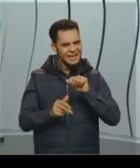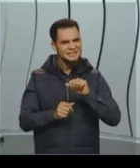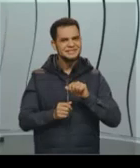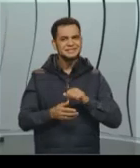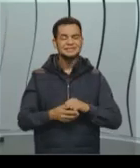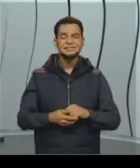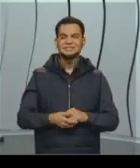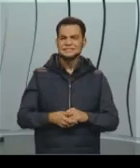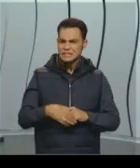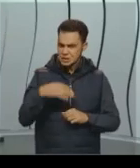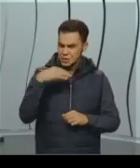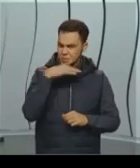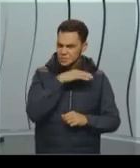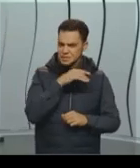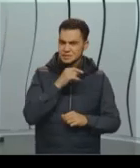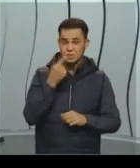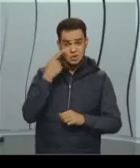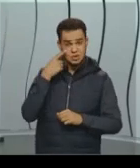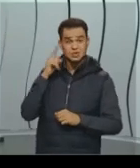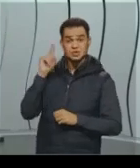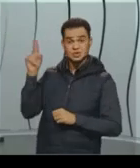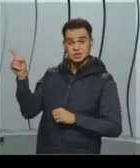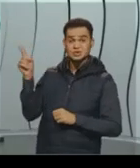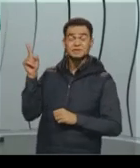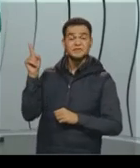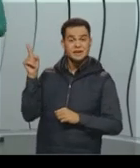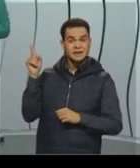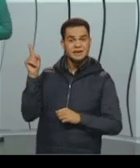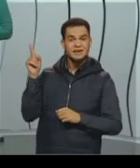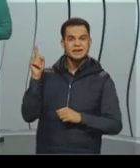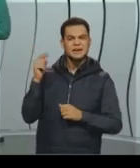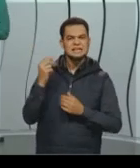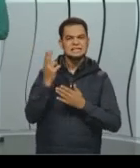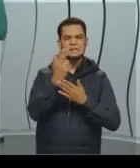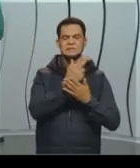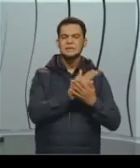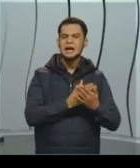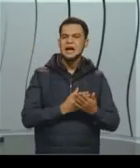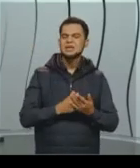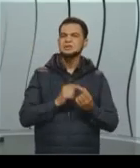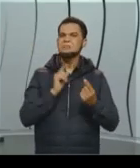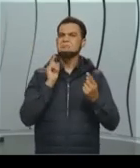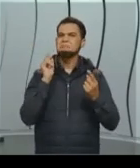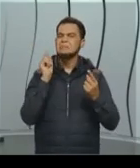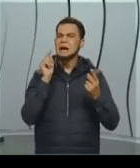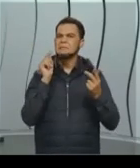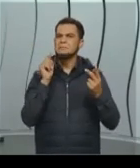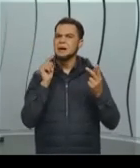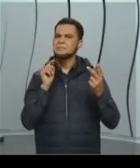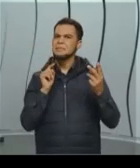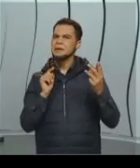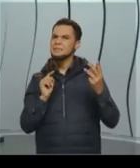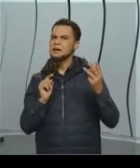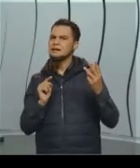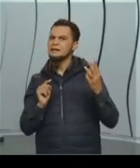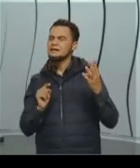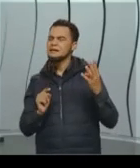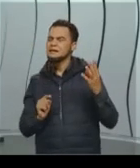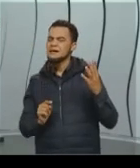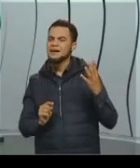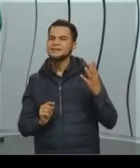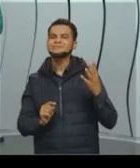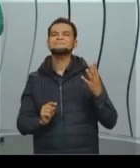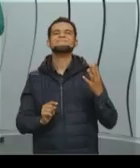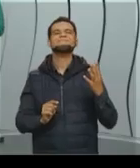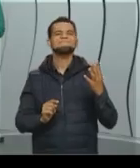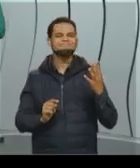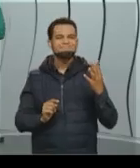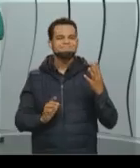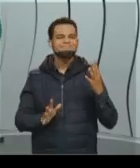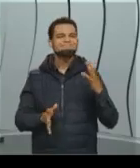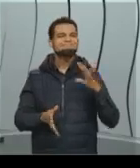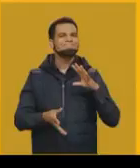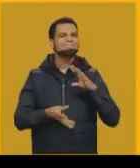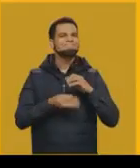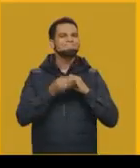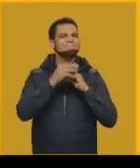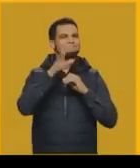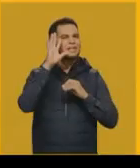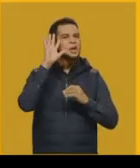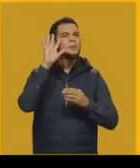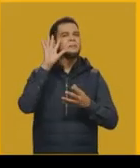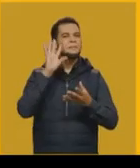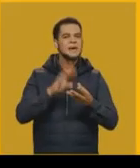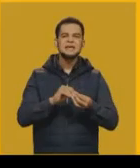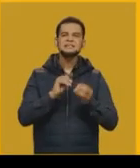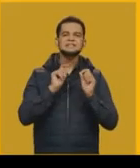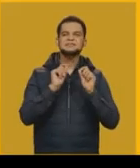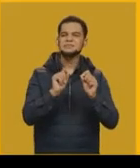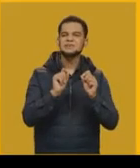essas imagens e dialoga a respeito delas, a gente percebe que a visão que a gente constrói socialmente sobre esse continente, ela